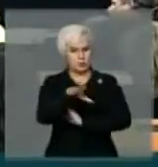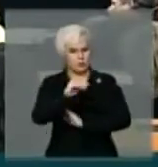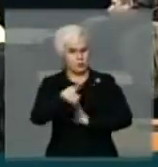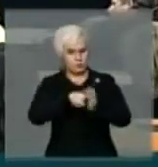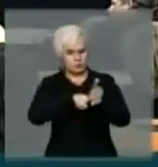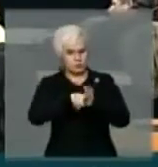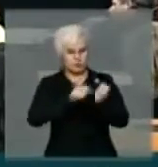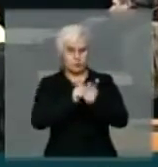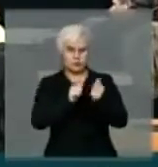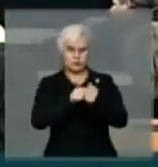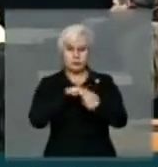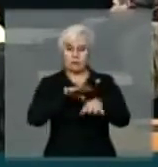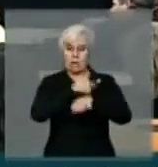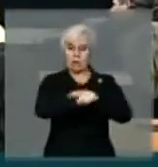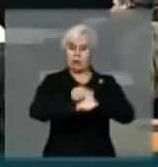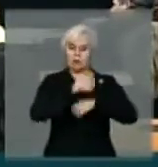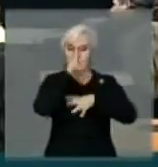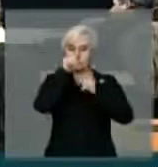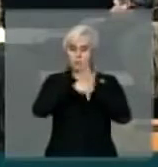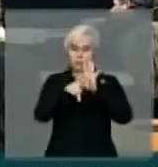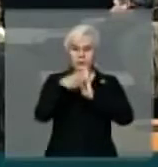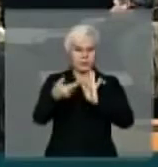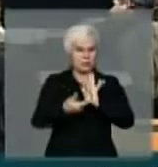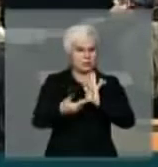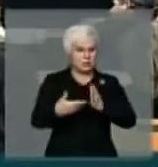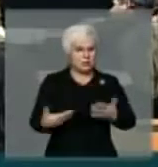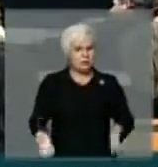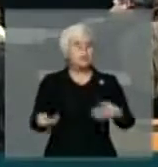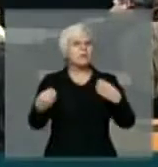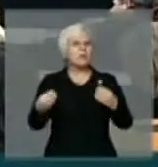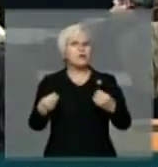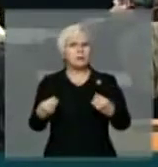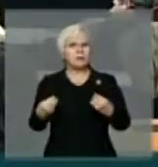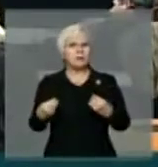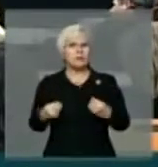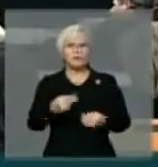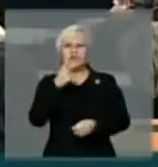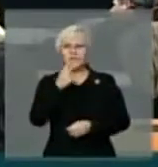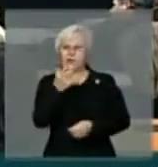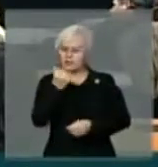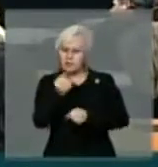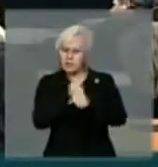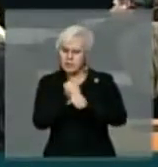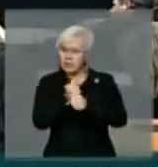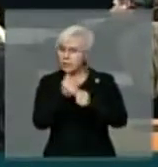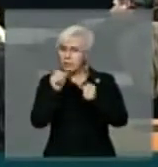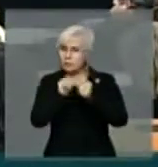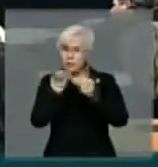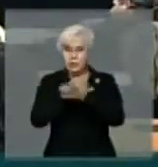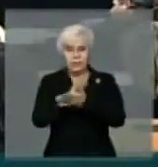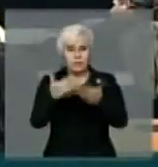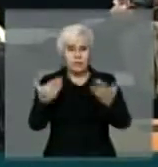deles, estaria usurpando o poder do Legislativo. Por que não fizeram em 26 anos? E justamente no ano eleitoral,